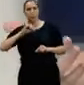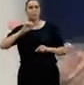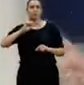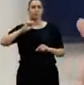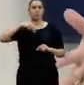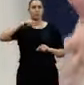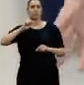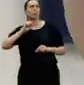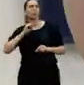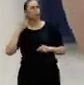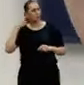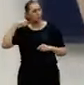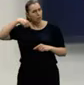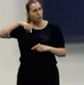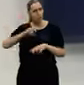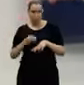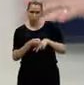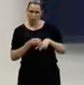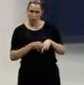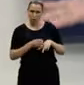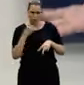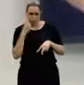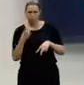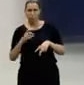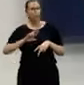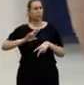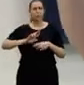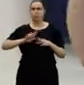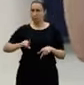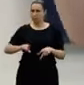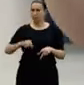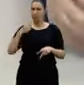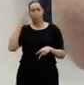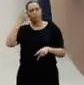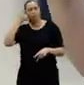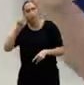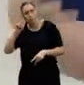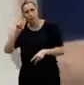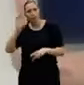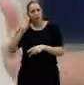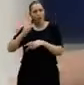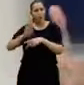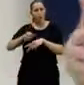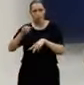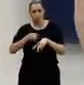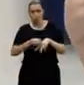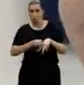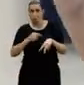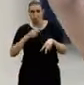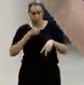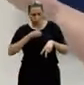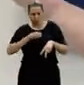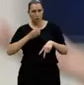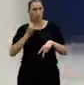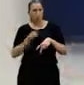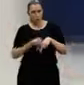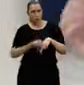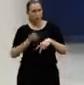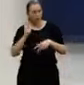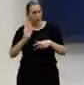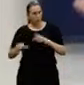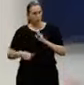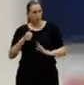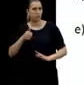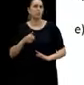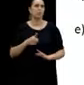de interesse, porque elas são indiferenciadas, e vão conseguir ajudar aquele órgão a se recuperar.